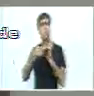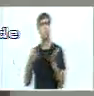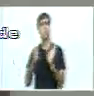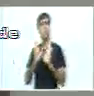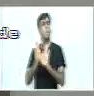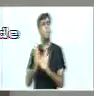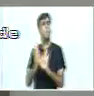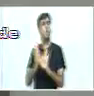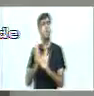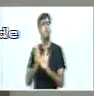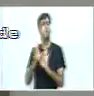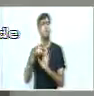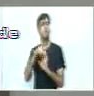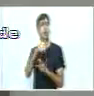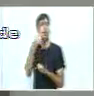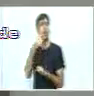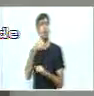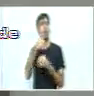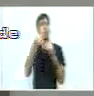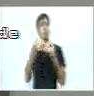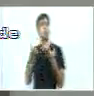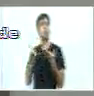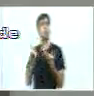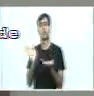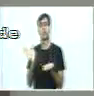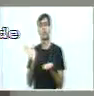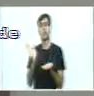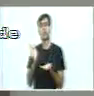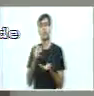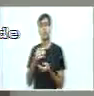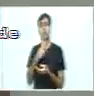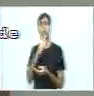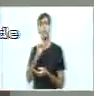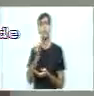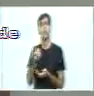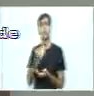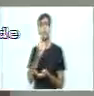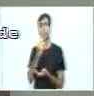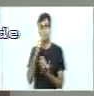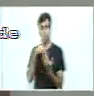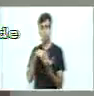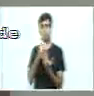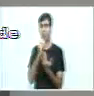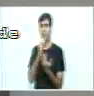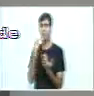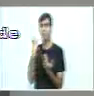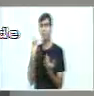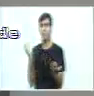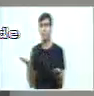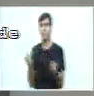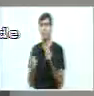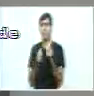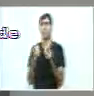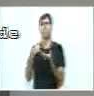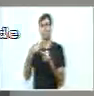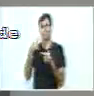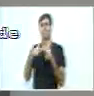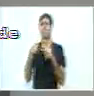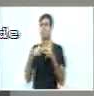apresentadas, a servidora se coloca como não ter lido o documento. Eu acho que aí é que está a ponta do